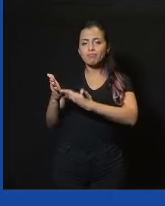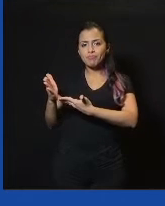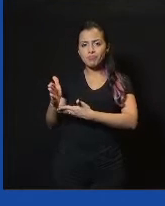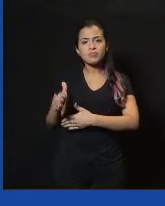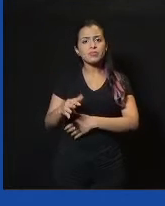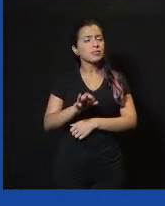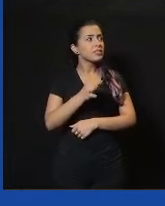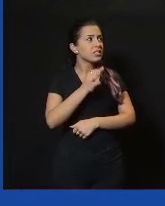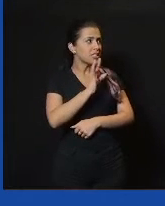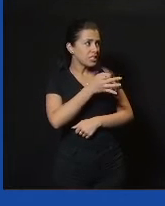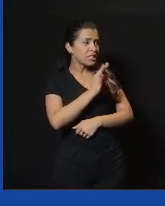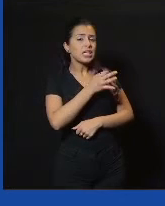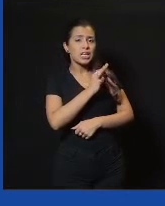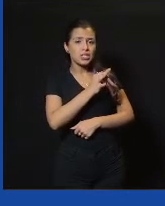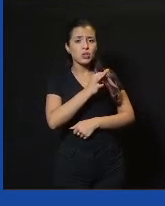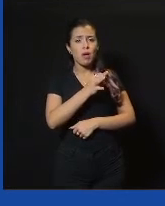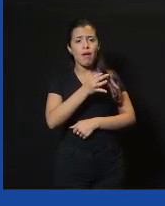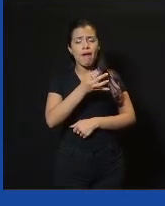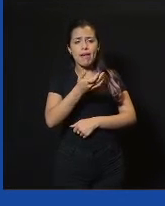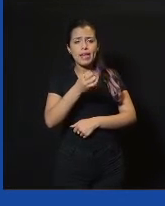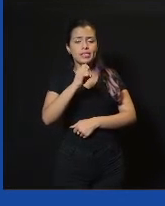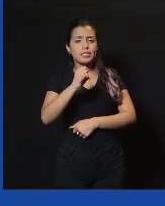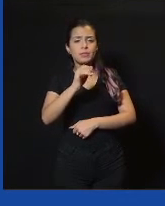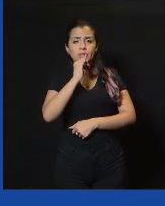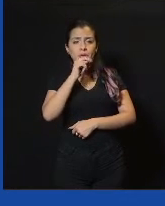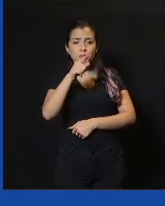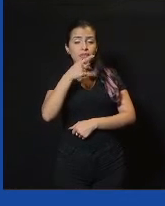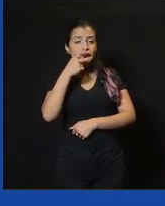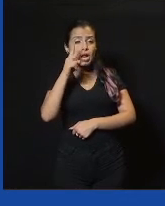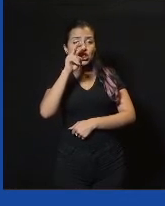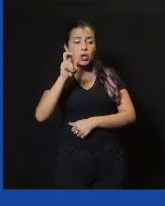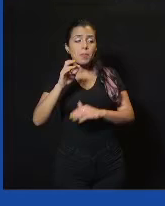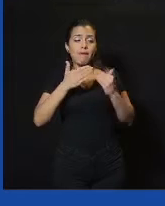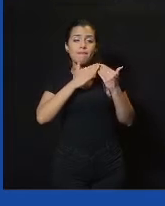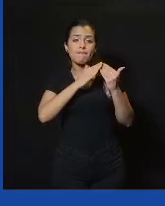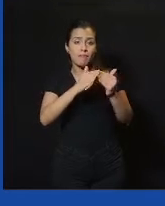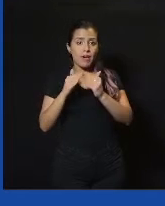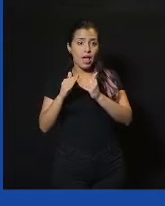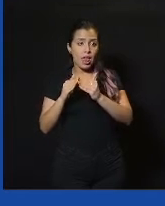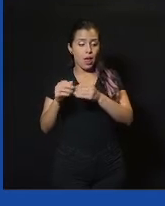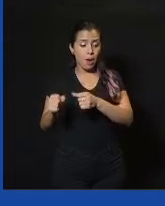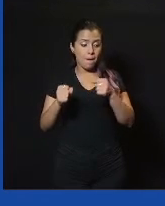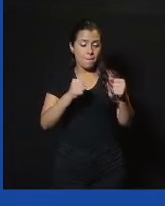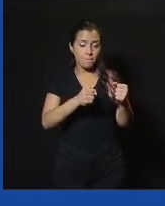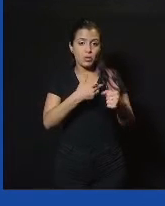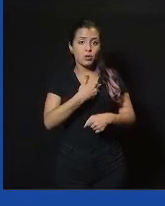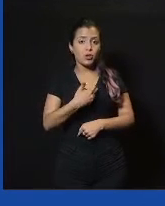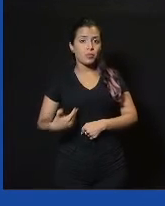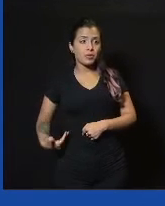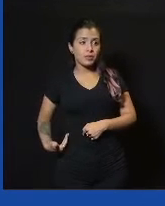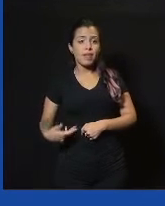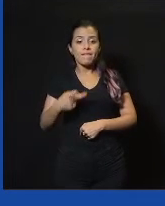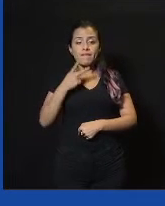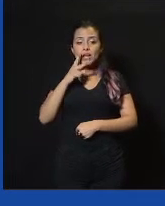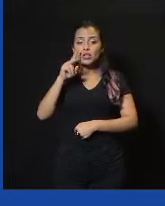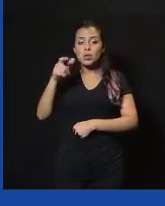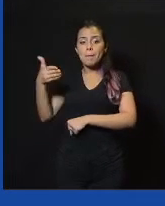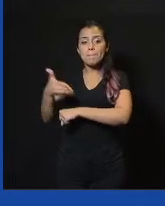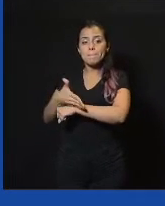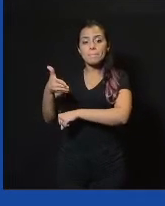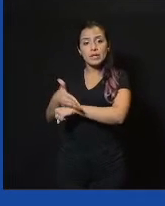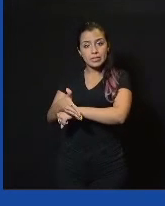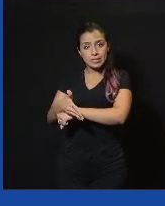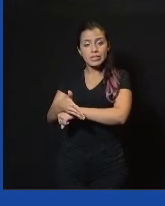E decidindo, porque, por exemplo, quando você fala em favela, e o poder público estende os seus braços para falar da tal participação, ele abre